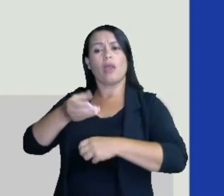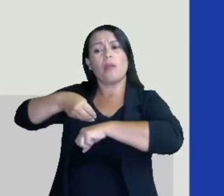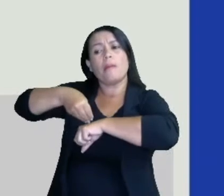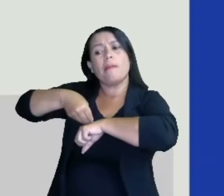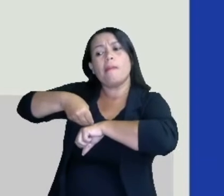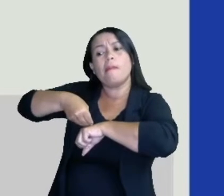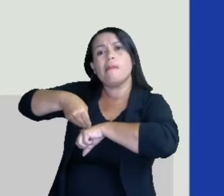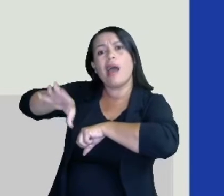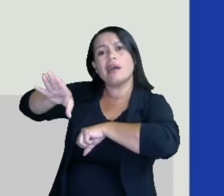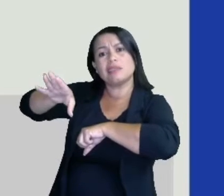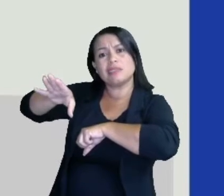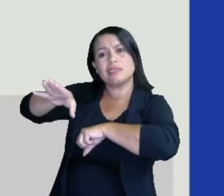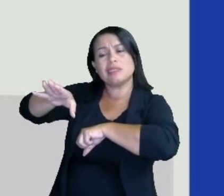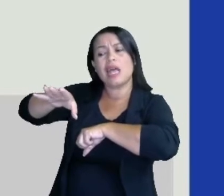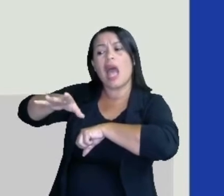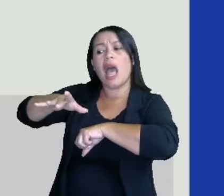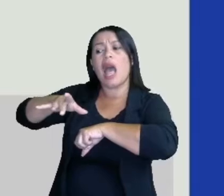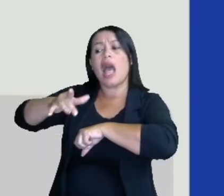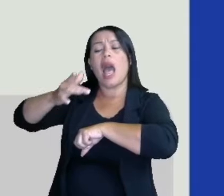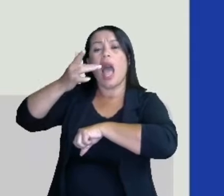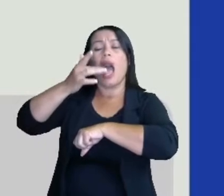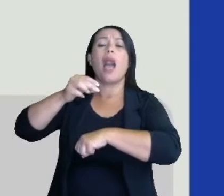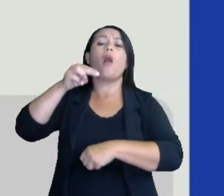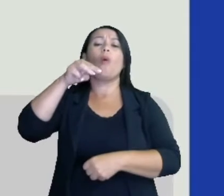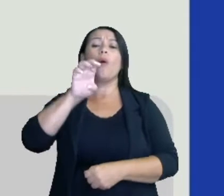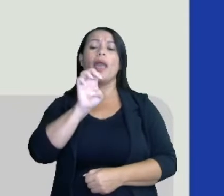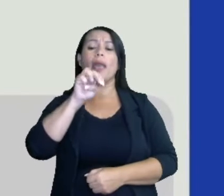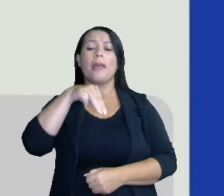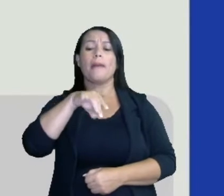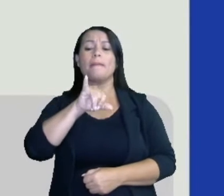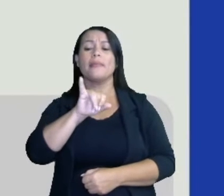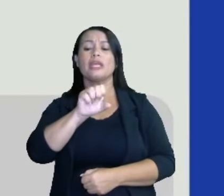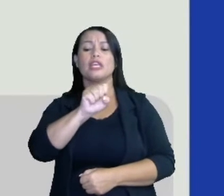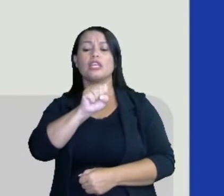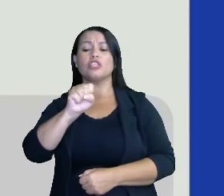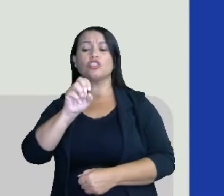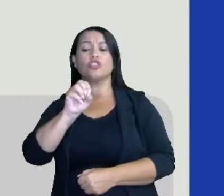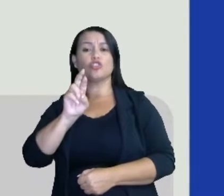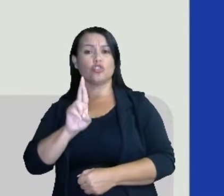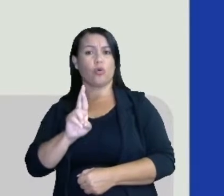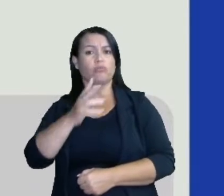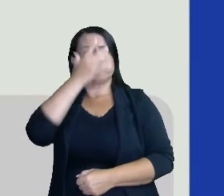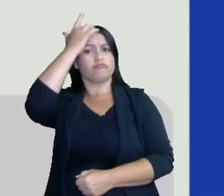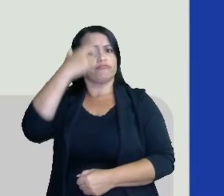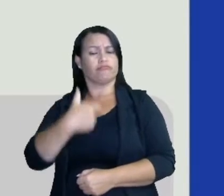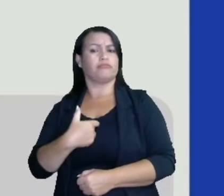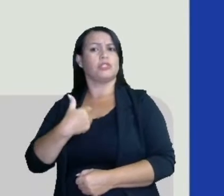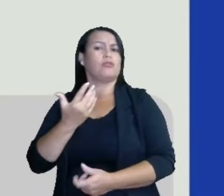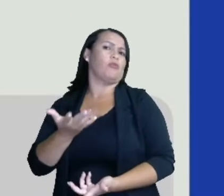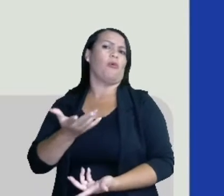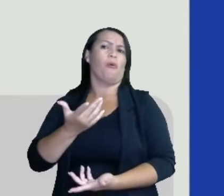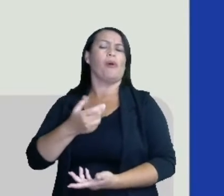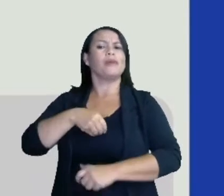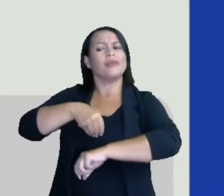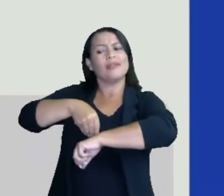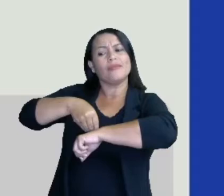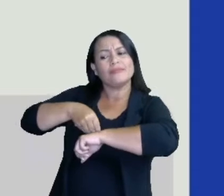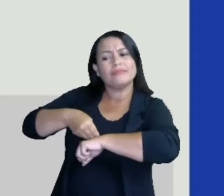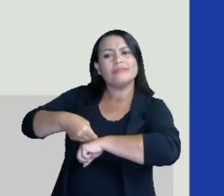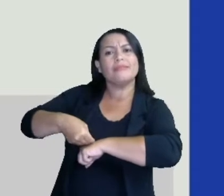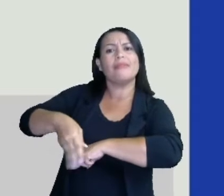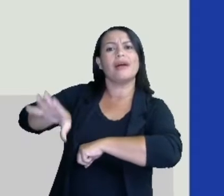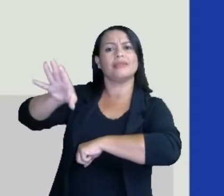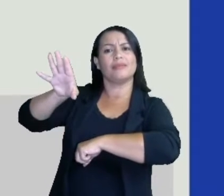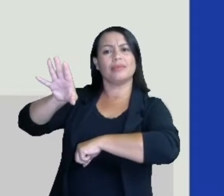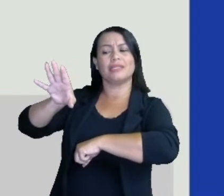outro, certo? Temos o emissor. O emissor é quem vai transmitir essa mensagem, ele vai passar essa mensagem para